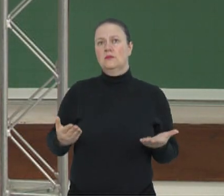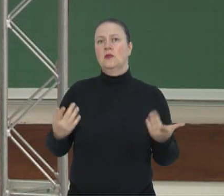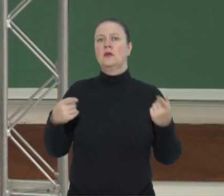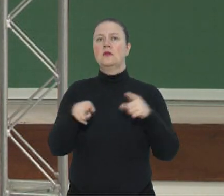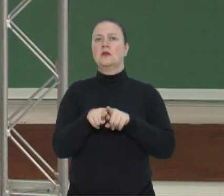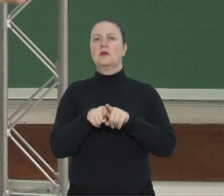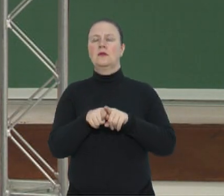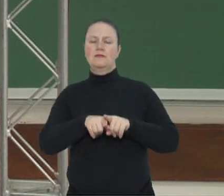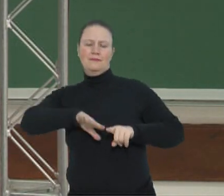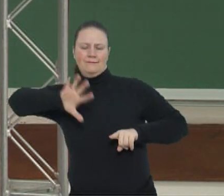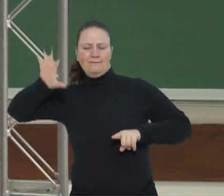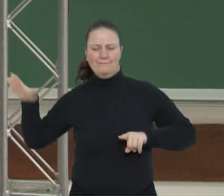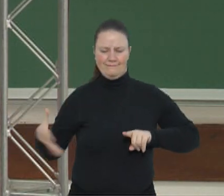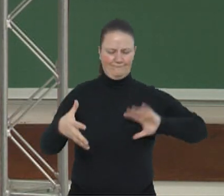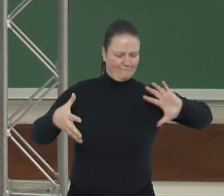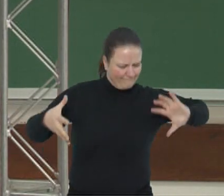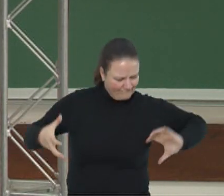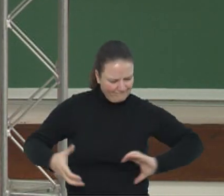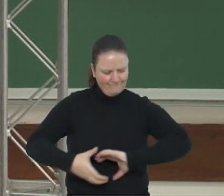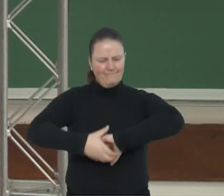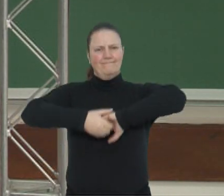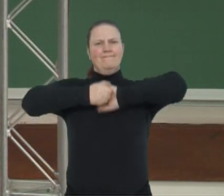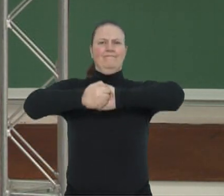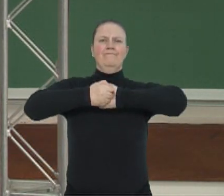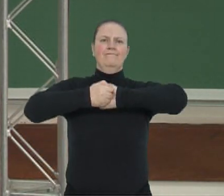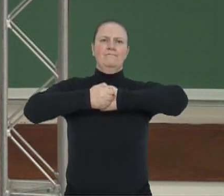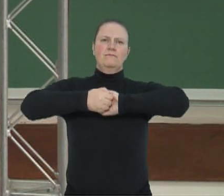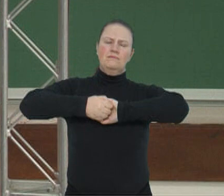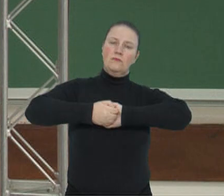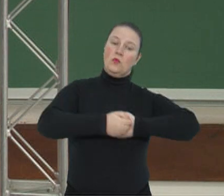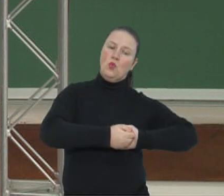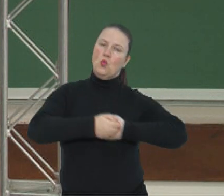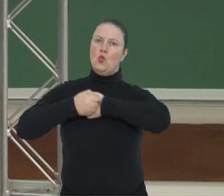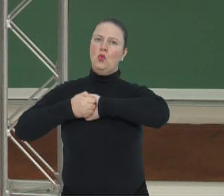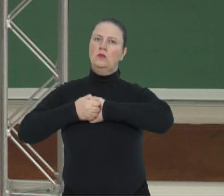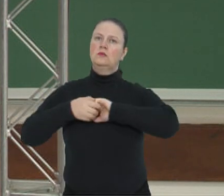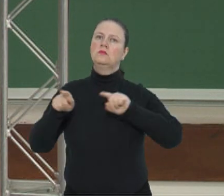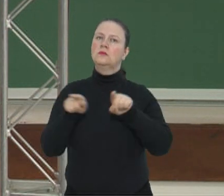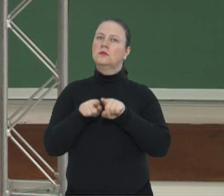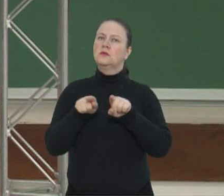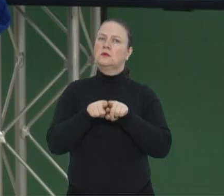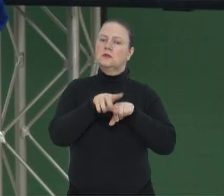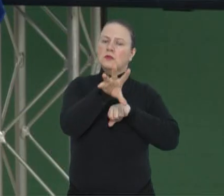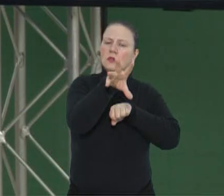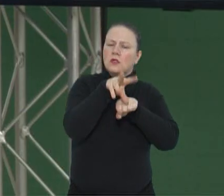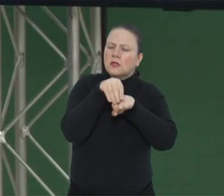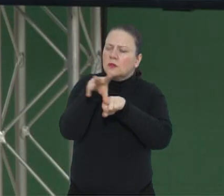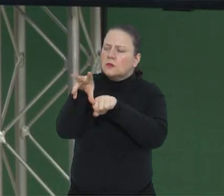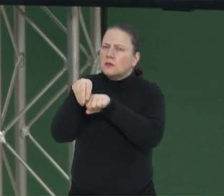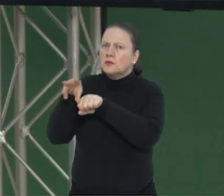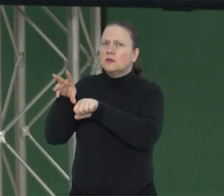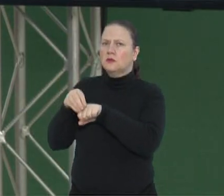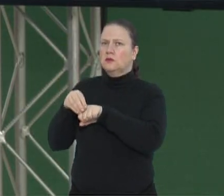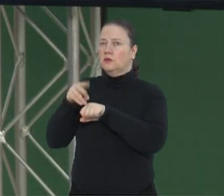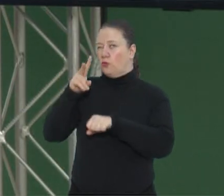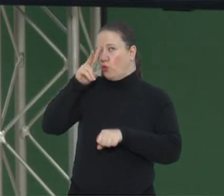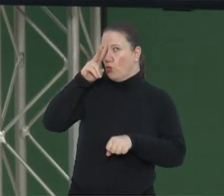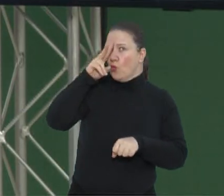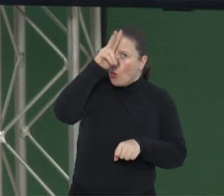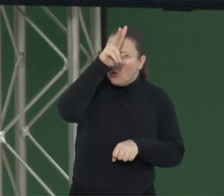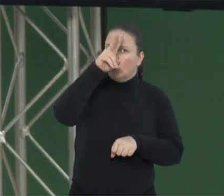extendiendo la mano, aprendendo del fuerte e sentir soledad. Este último trecho